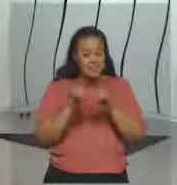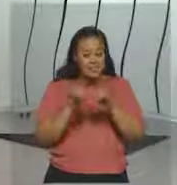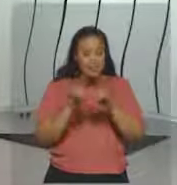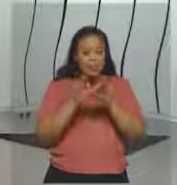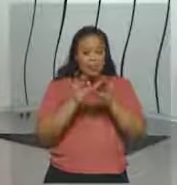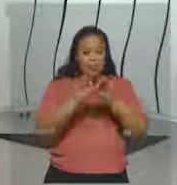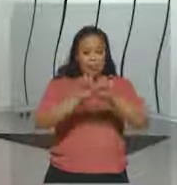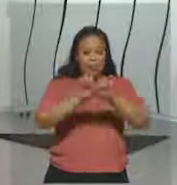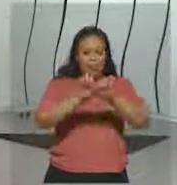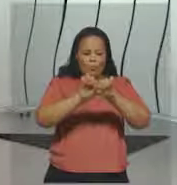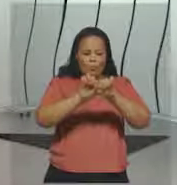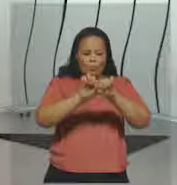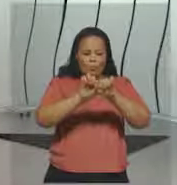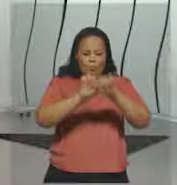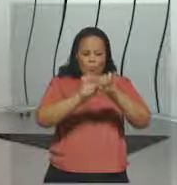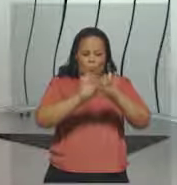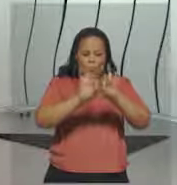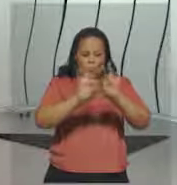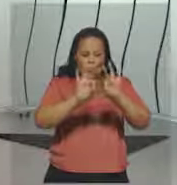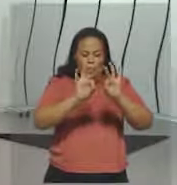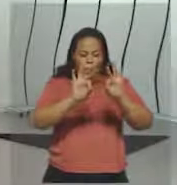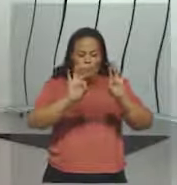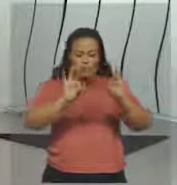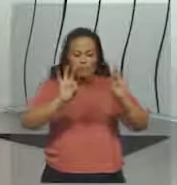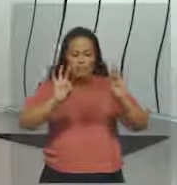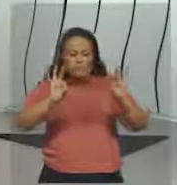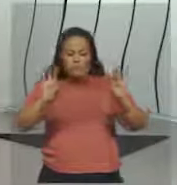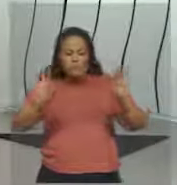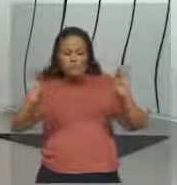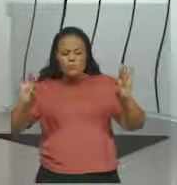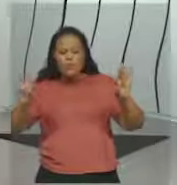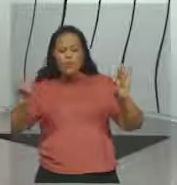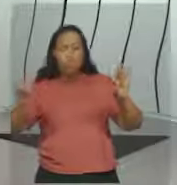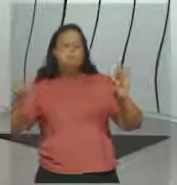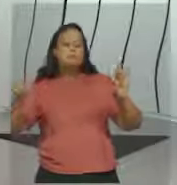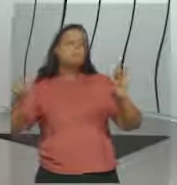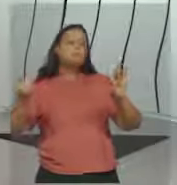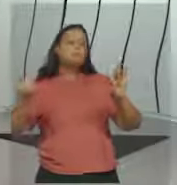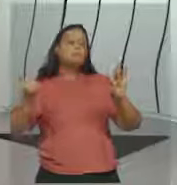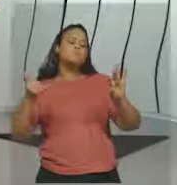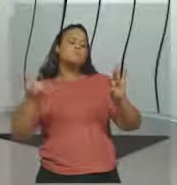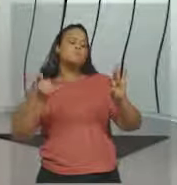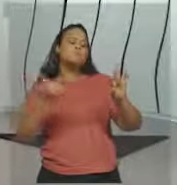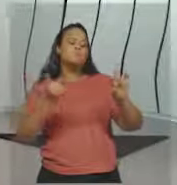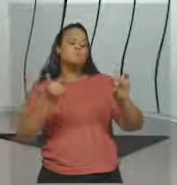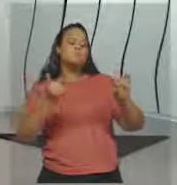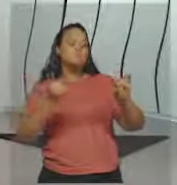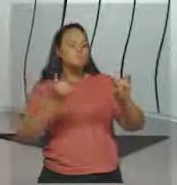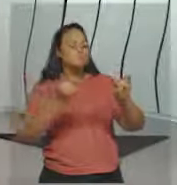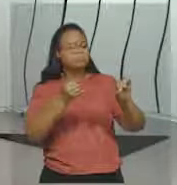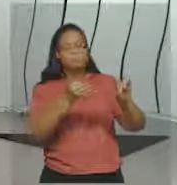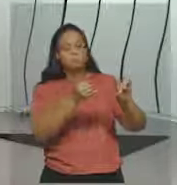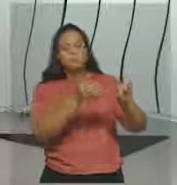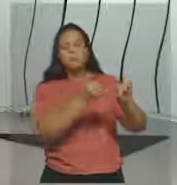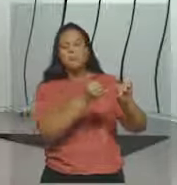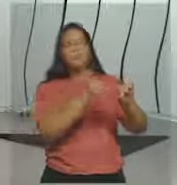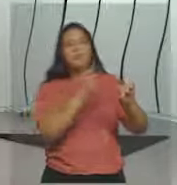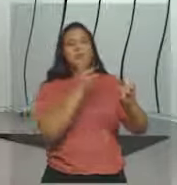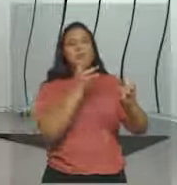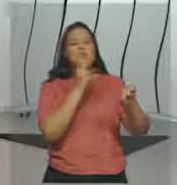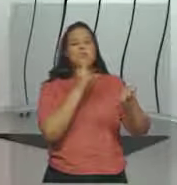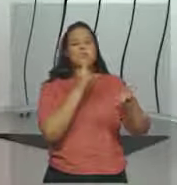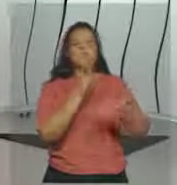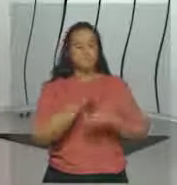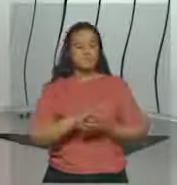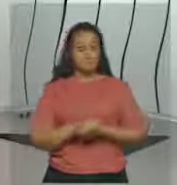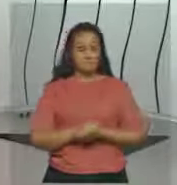mais resistente a passagem de elétrons. Nós vamos falar de resistores daqui a pouco de novo, representando aqui pela letra R